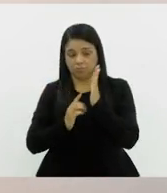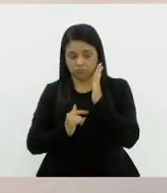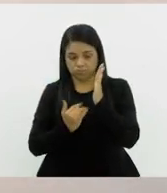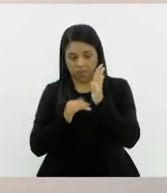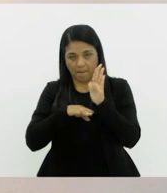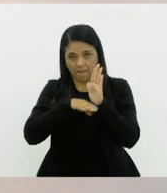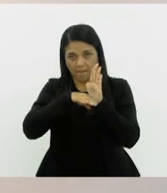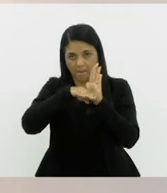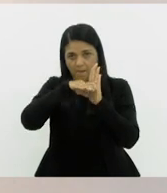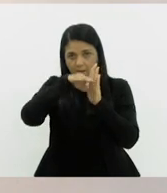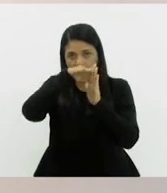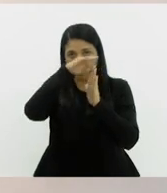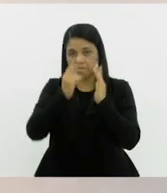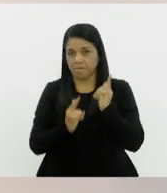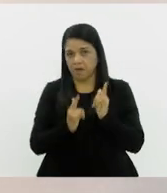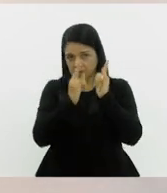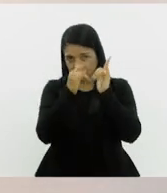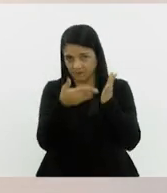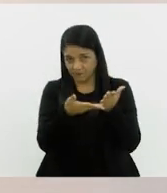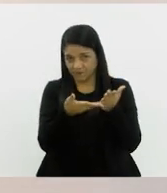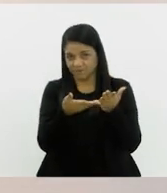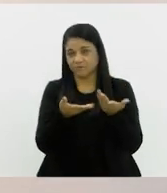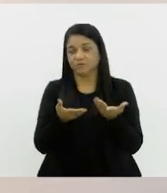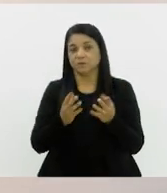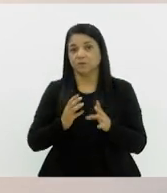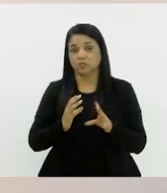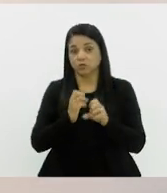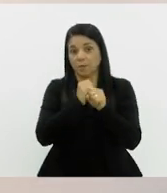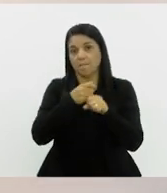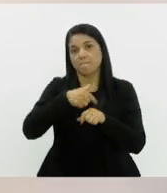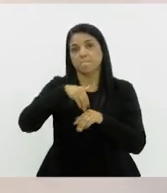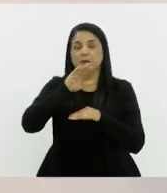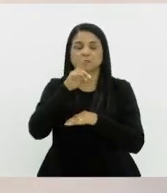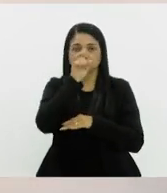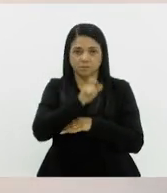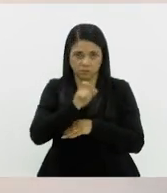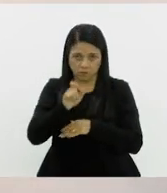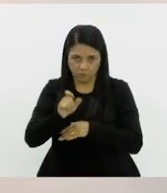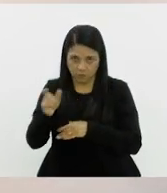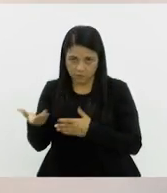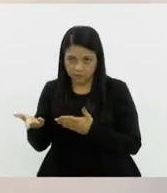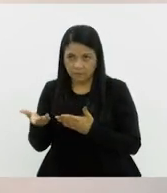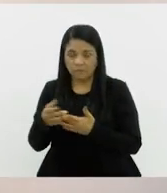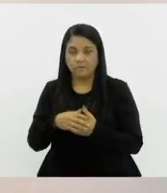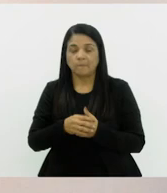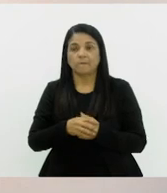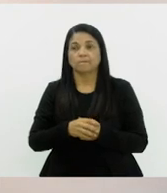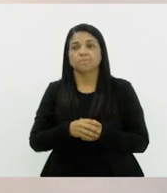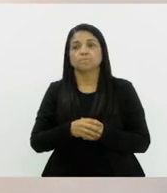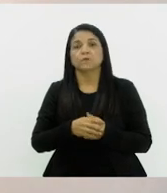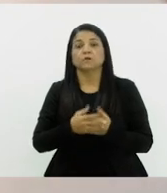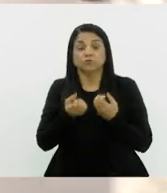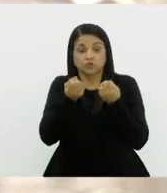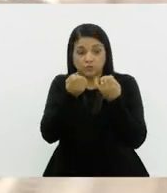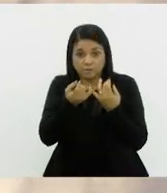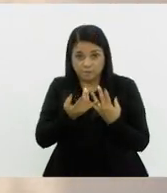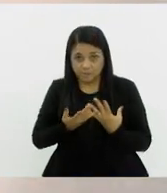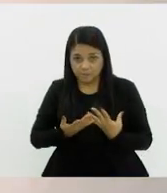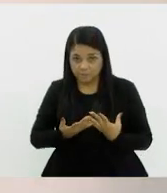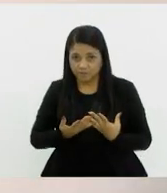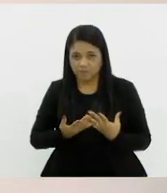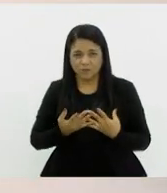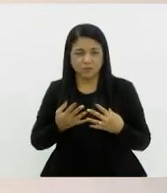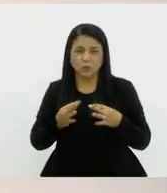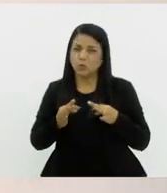pulo. Conforme a gente vai alargando, o negócio vai aumentando. Eu só estou falando isso porque é claro que não